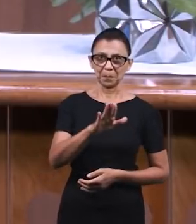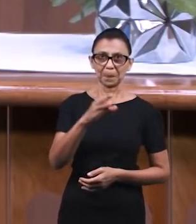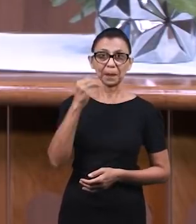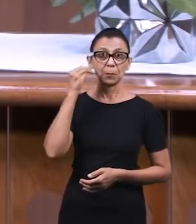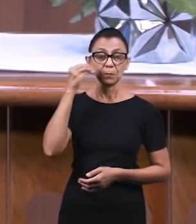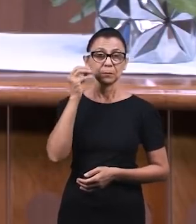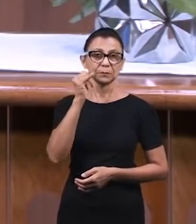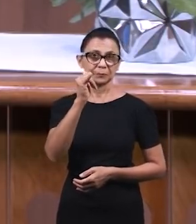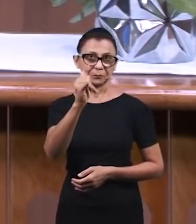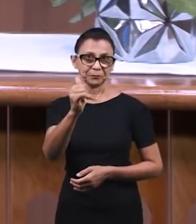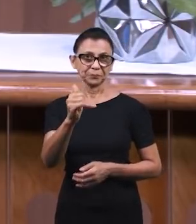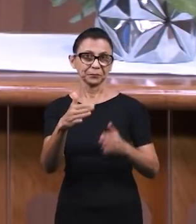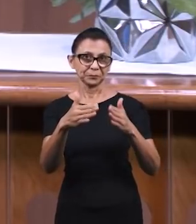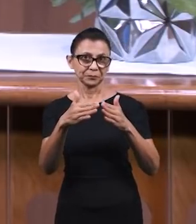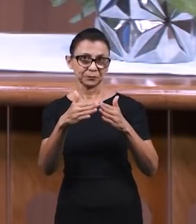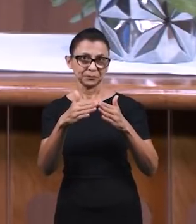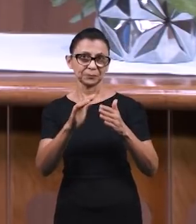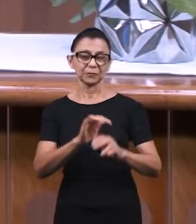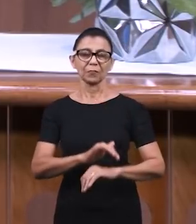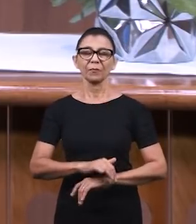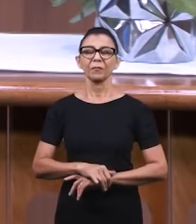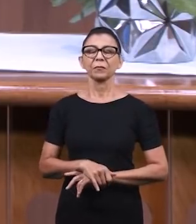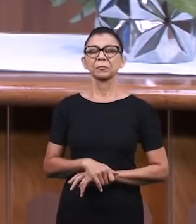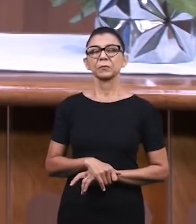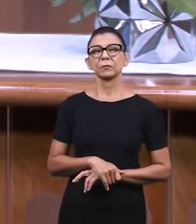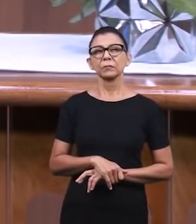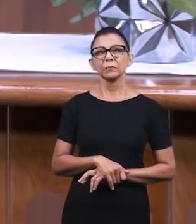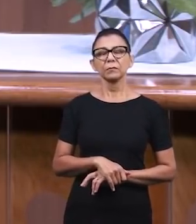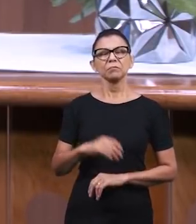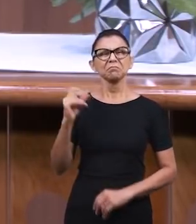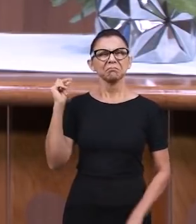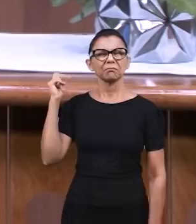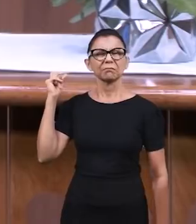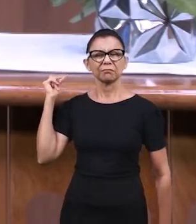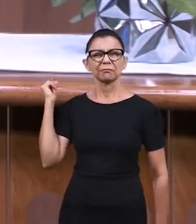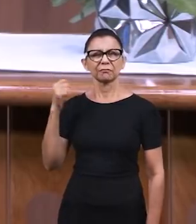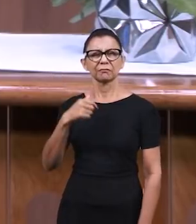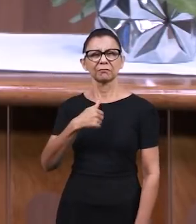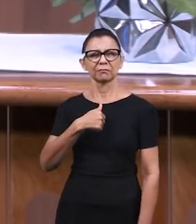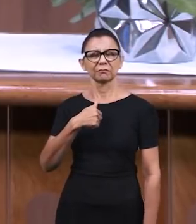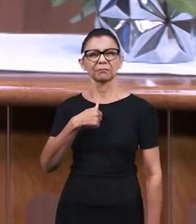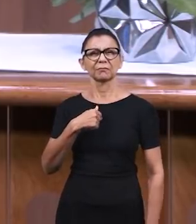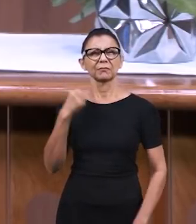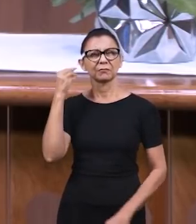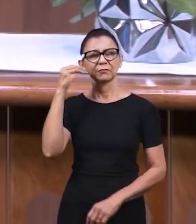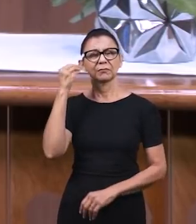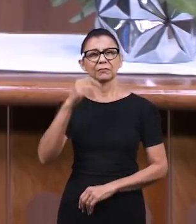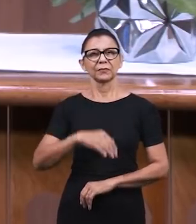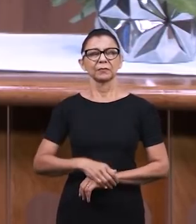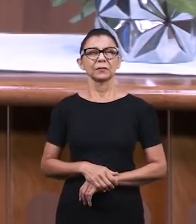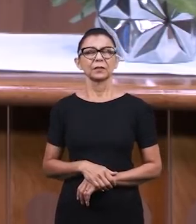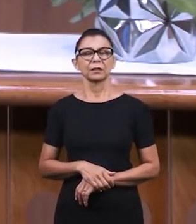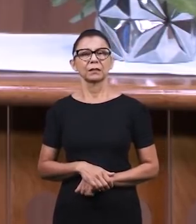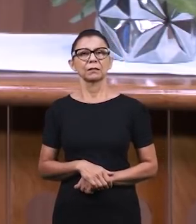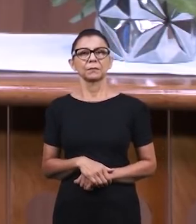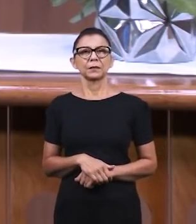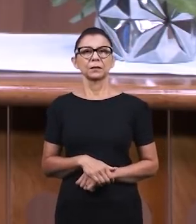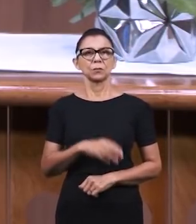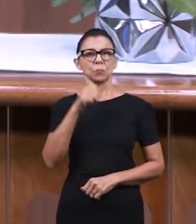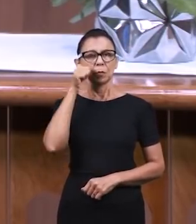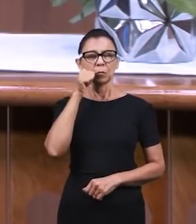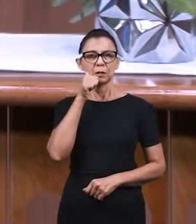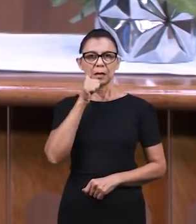uma experiência que eu tive há algum tempo. Eu tinha uma